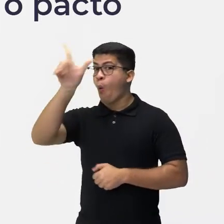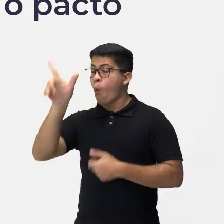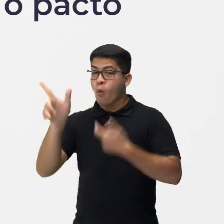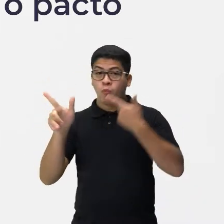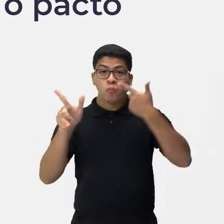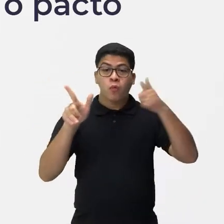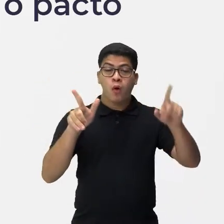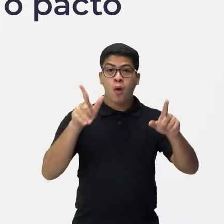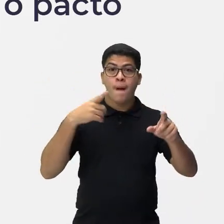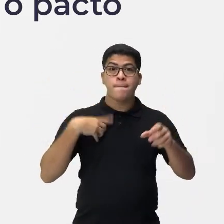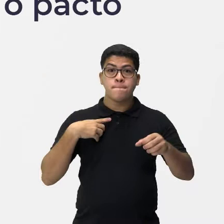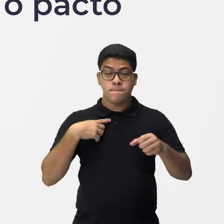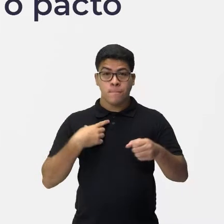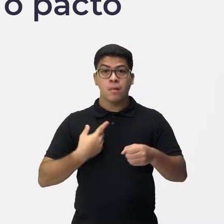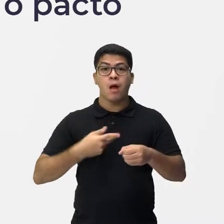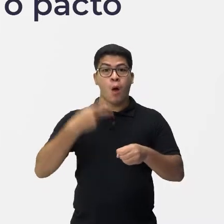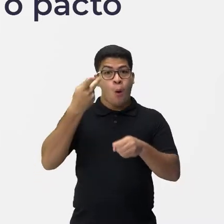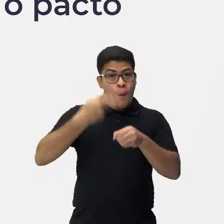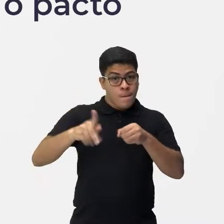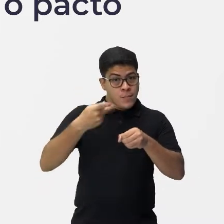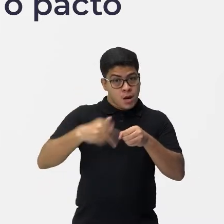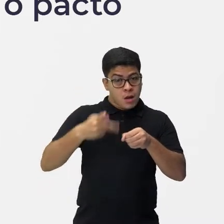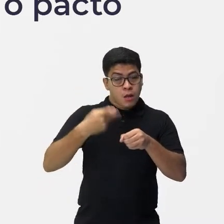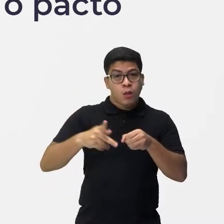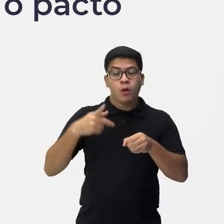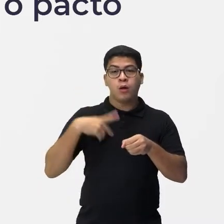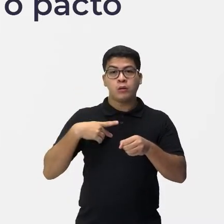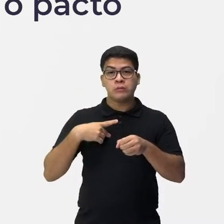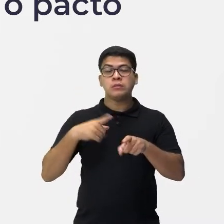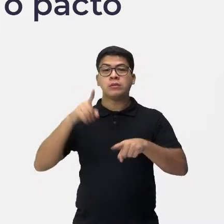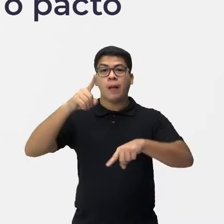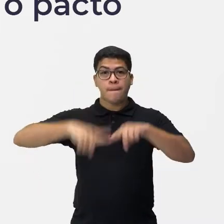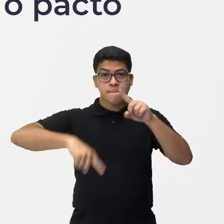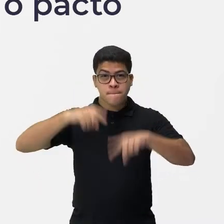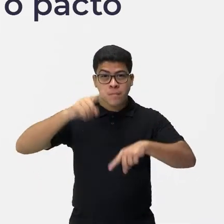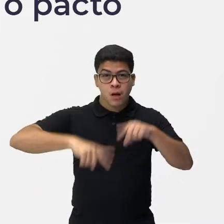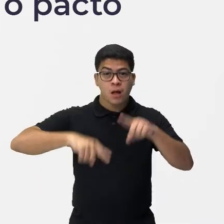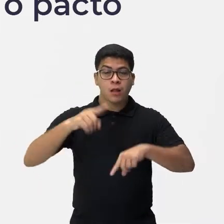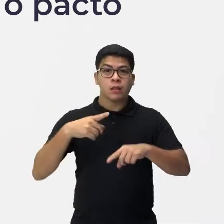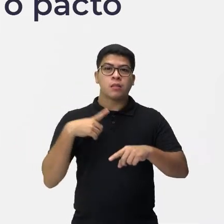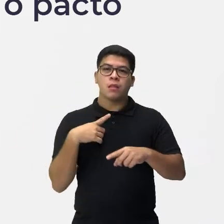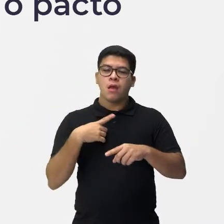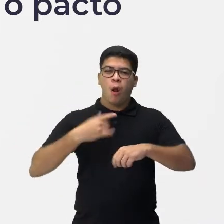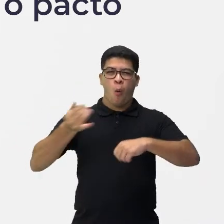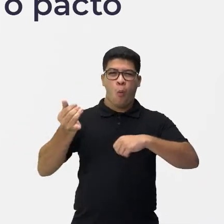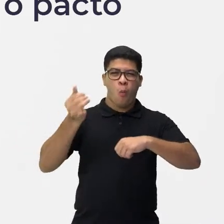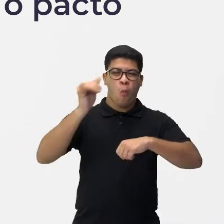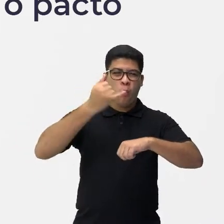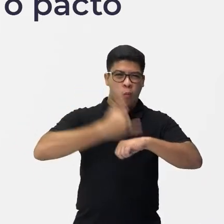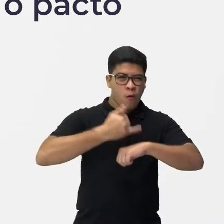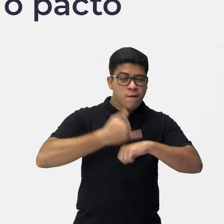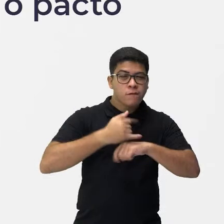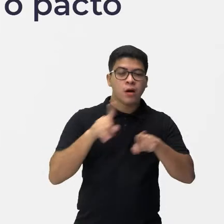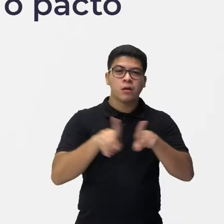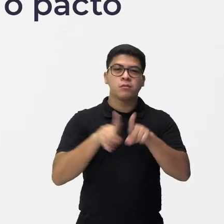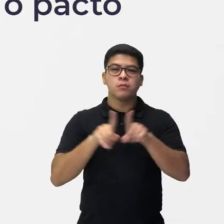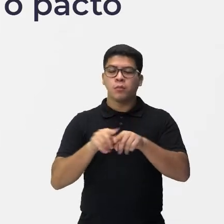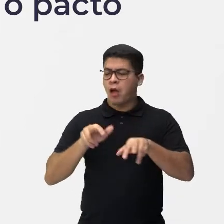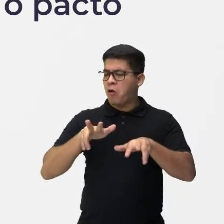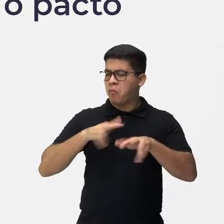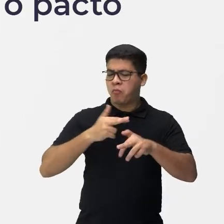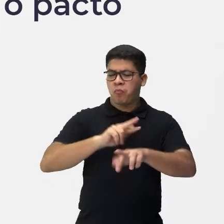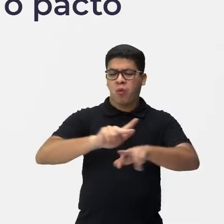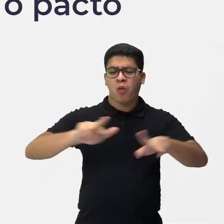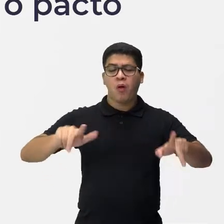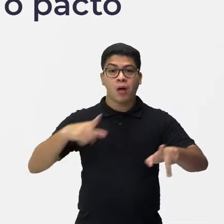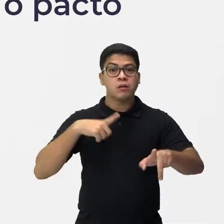no petróleo, nos minérios e nos cereais soviéticos, essenciais ao funcionamento da sua máquina de guerra. Hitler vai trair o